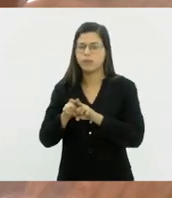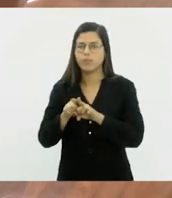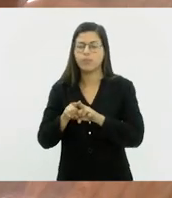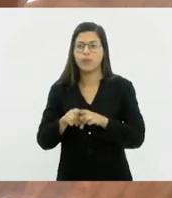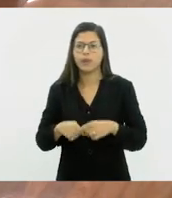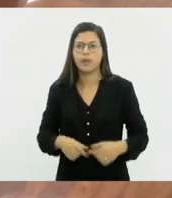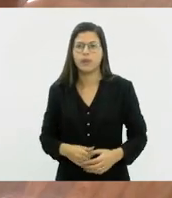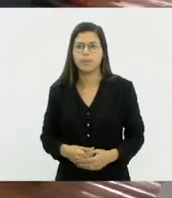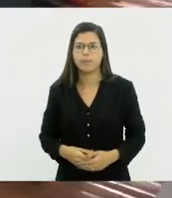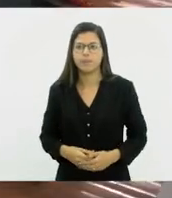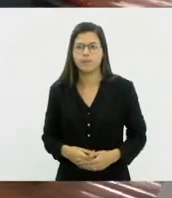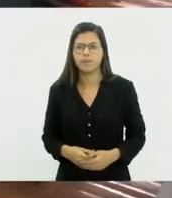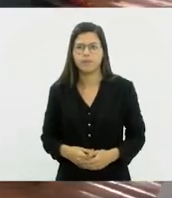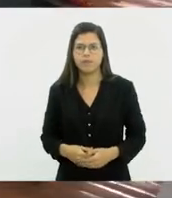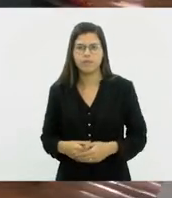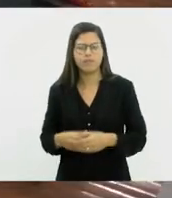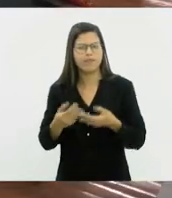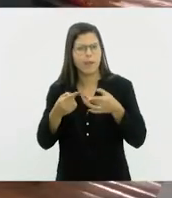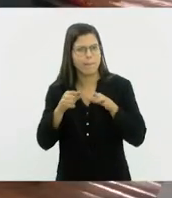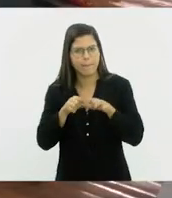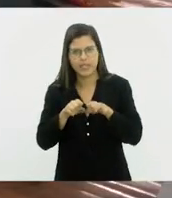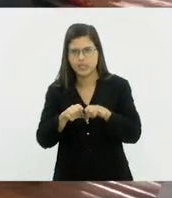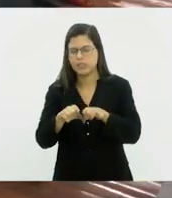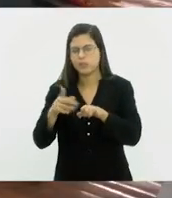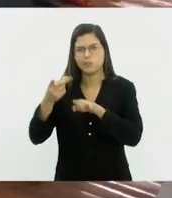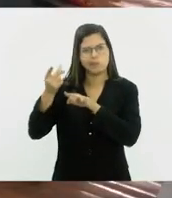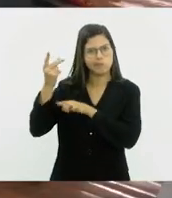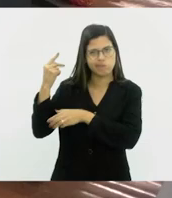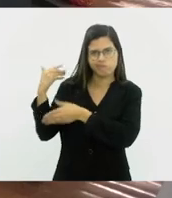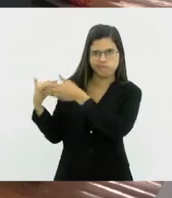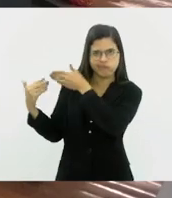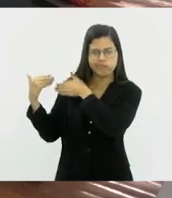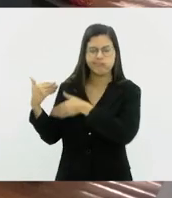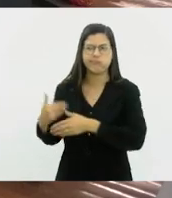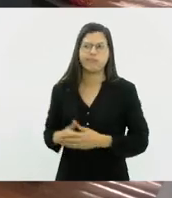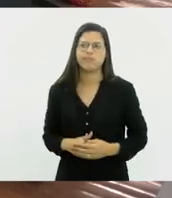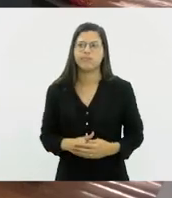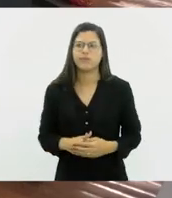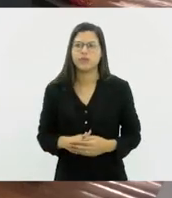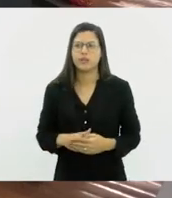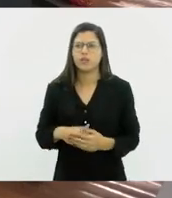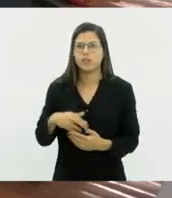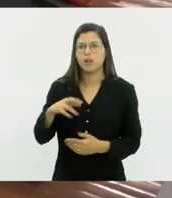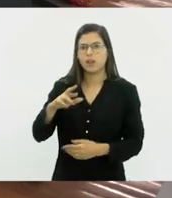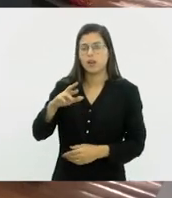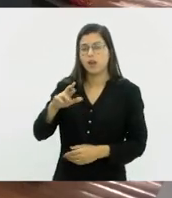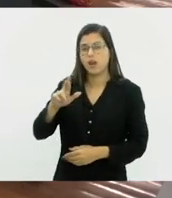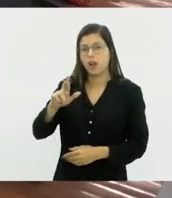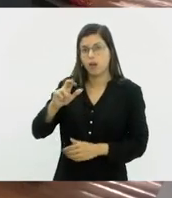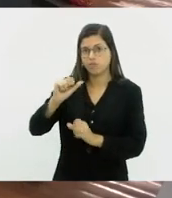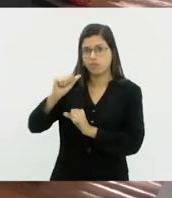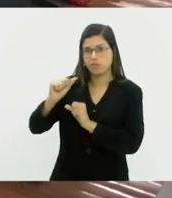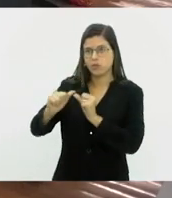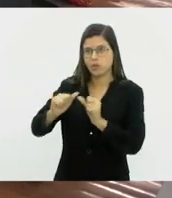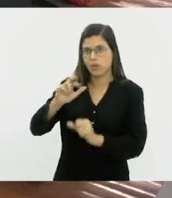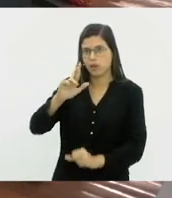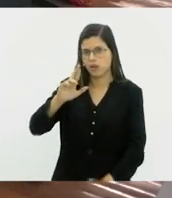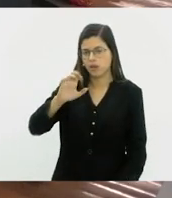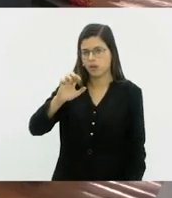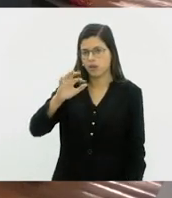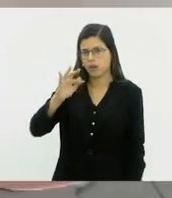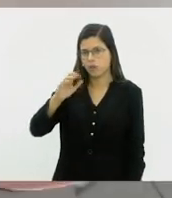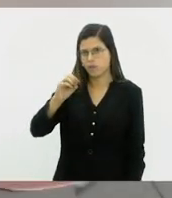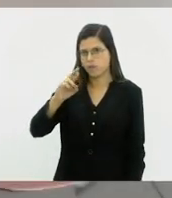também companheiro de longa data a a reforma presente em outras audiências